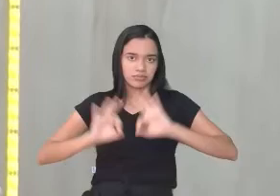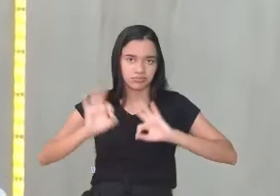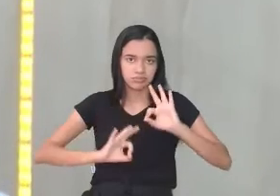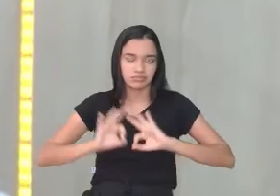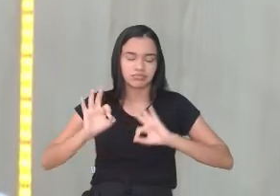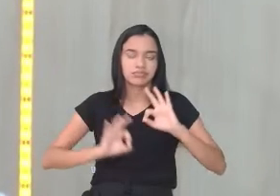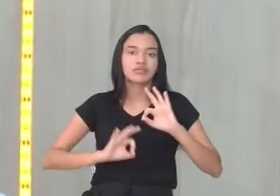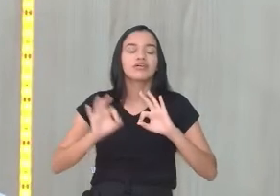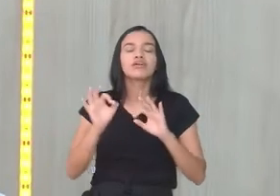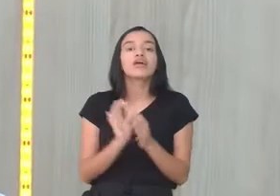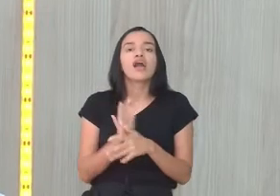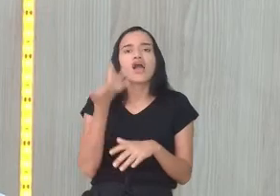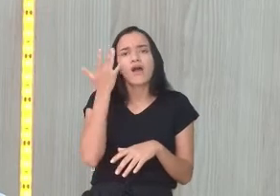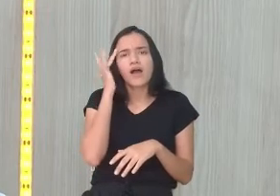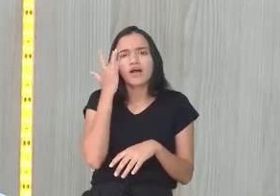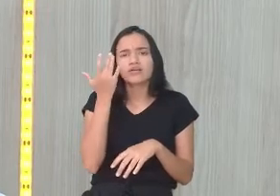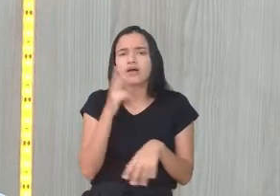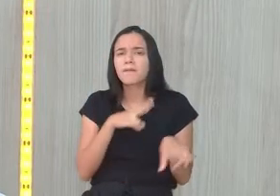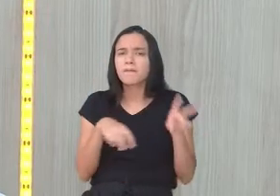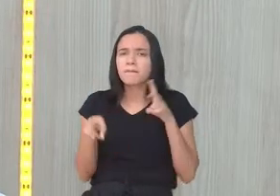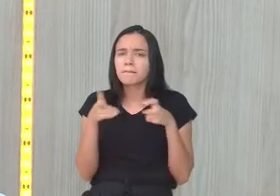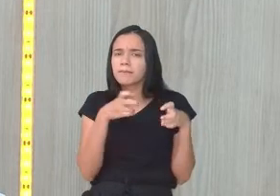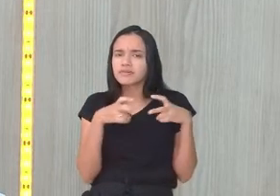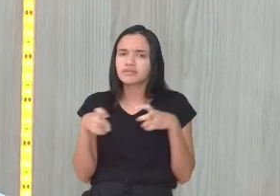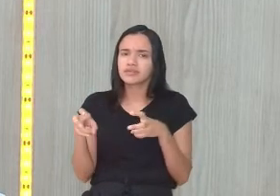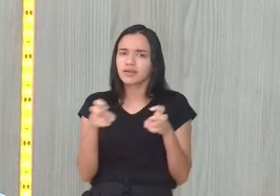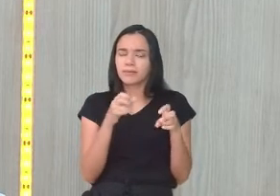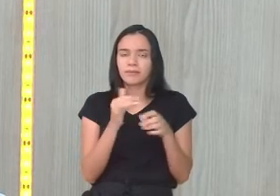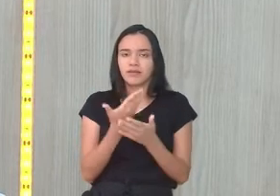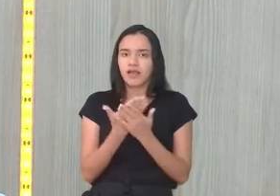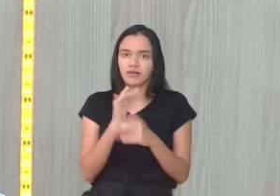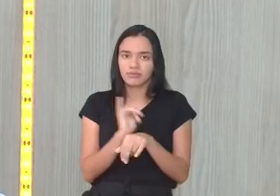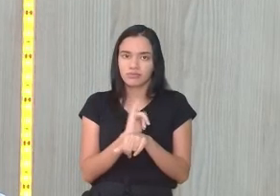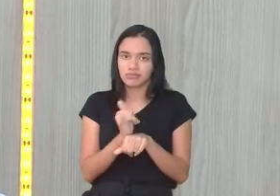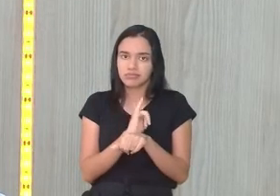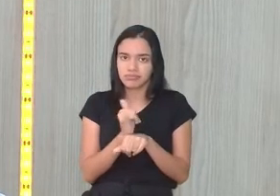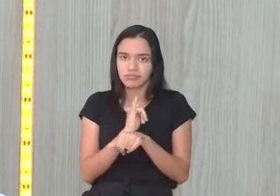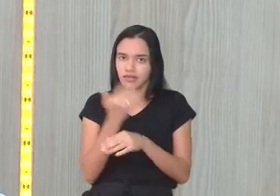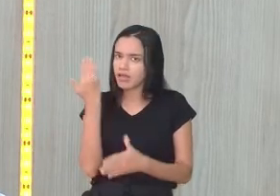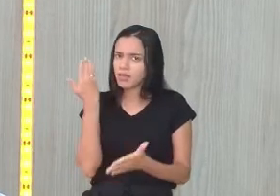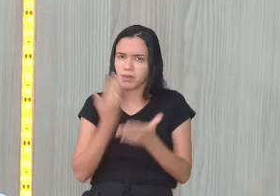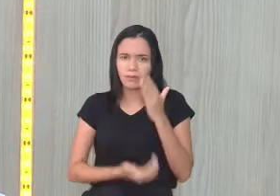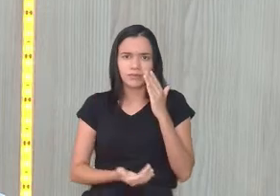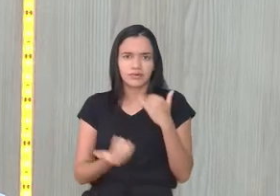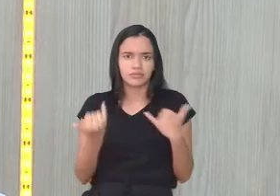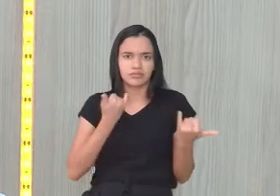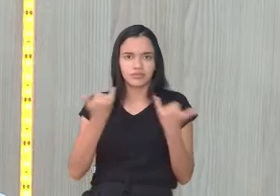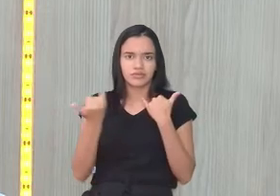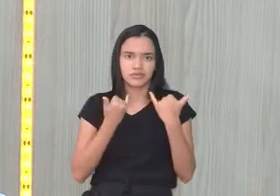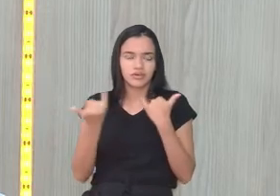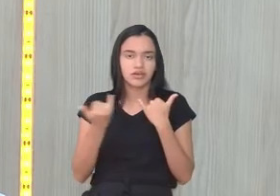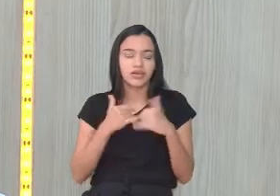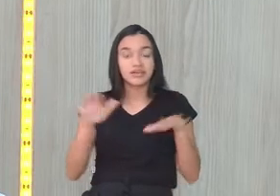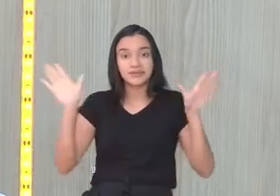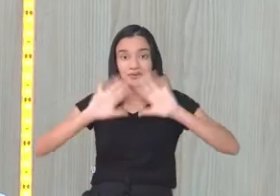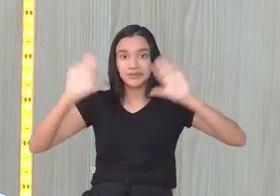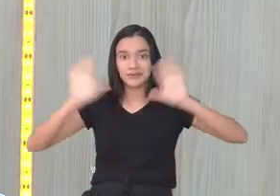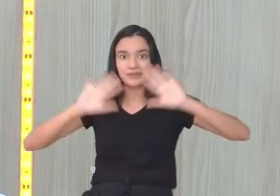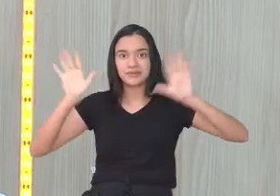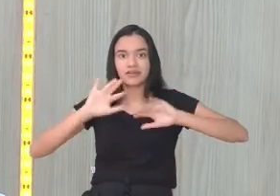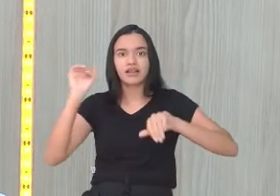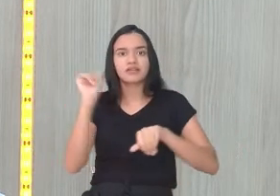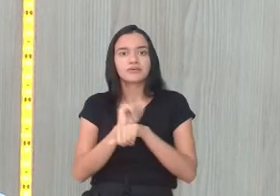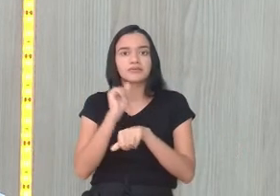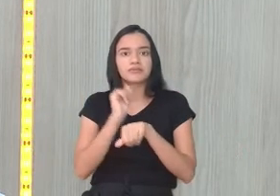novo ser, acho que dá uma olhadinha, rever essa aula no YouTube e não perde todas essas informações. Tchau, tchau.